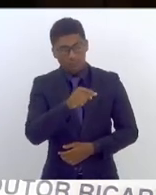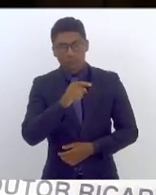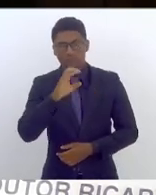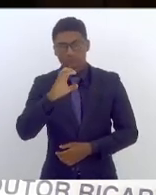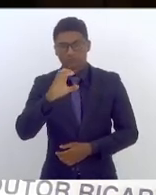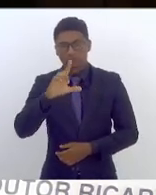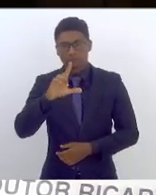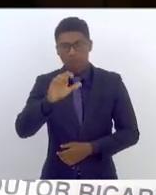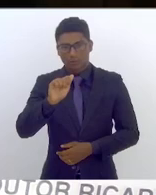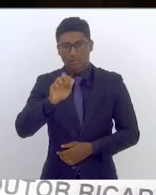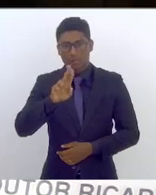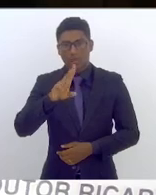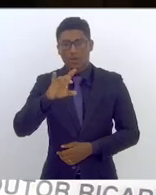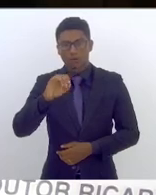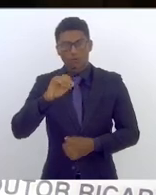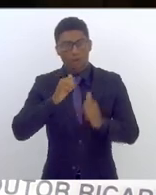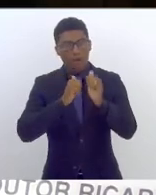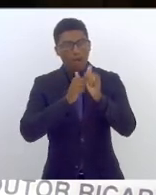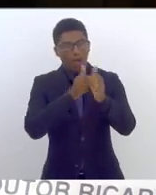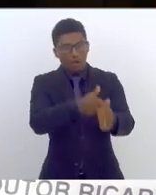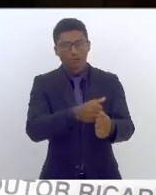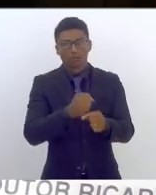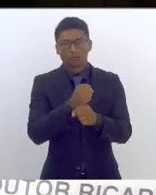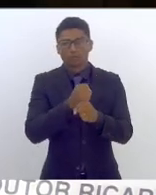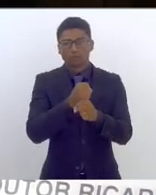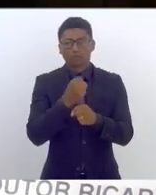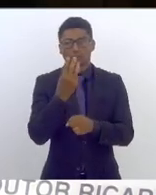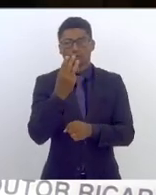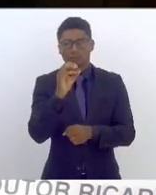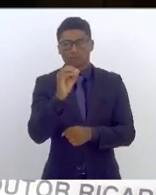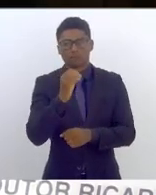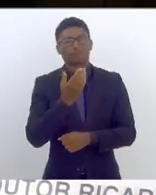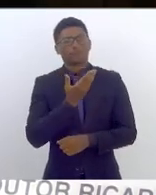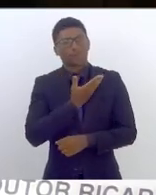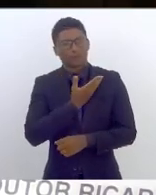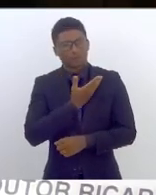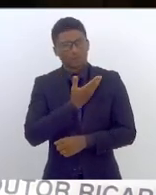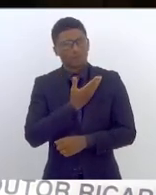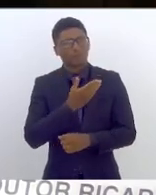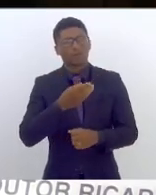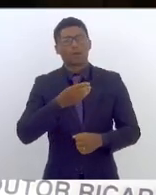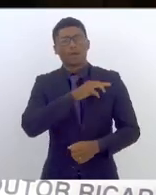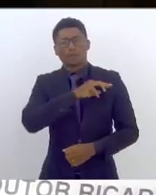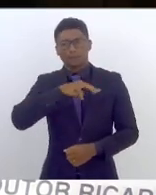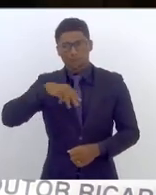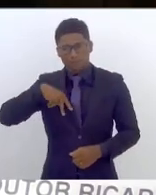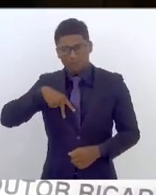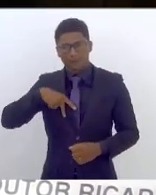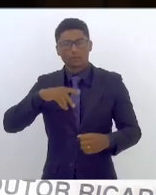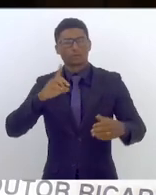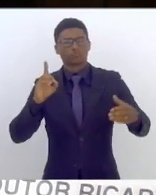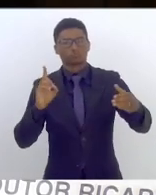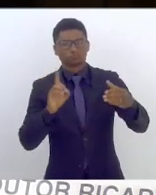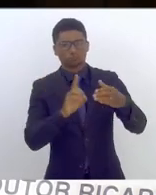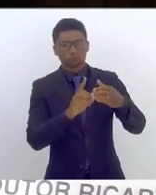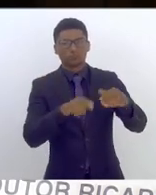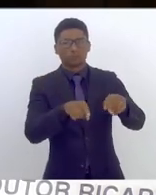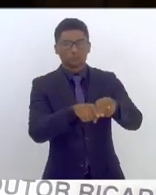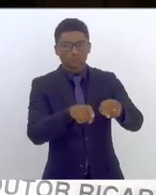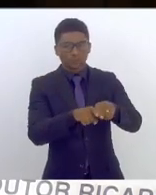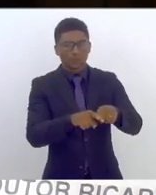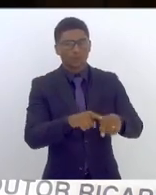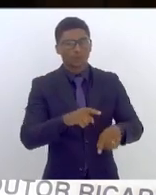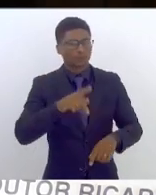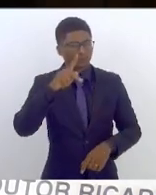há 30 anos como amigo companheiro de Ministério Público hoje na condição de seu vice-presidente a quem